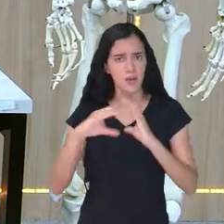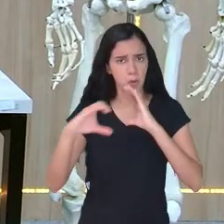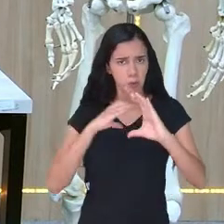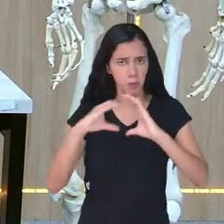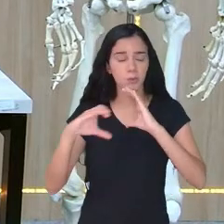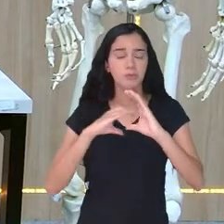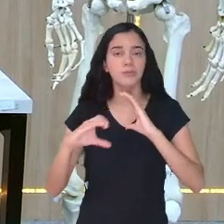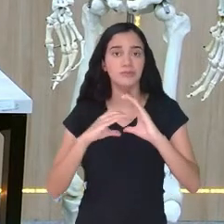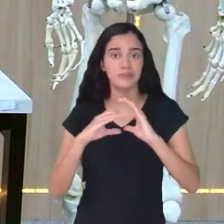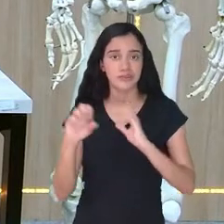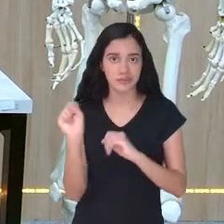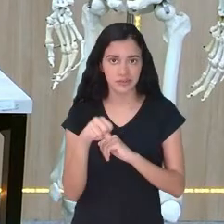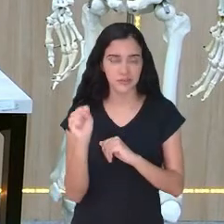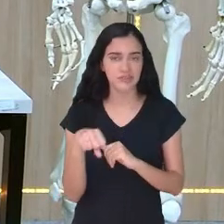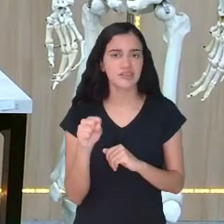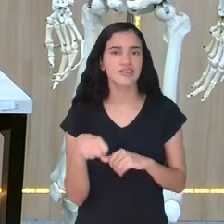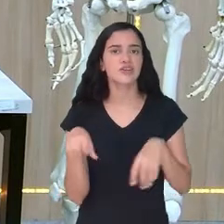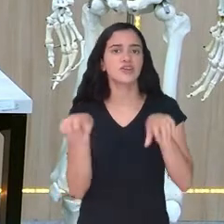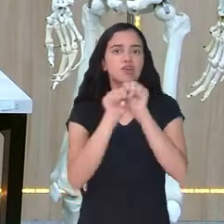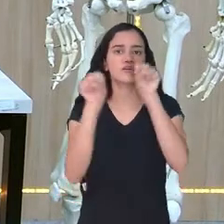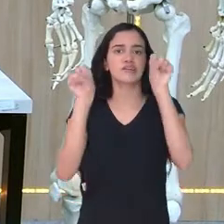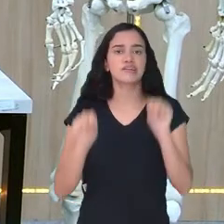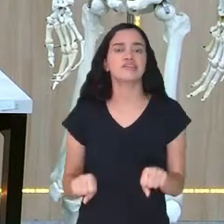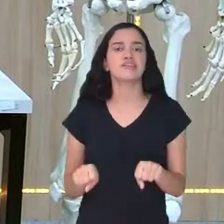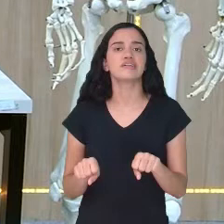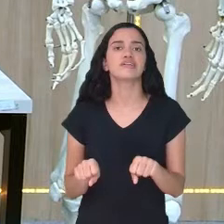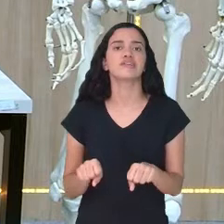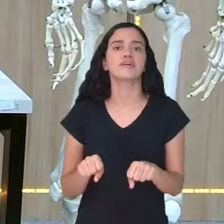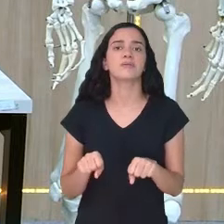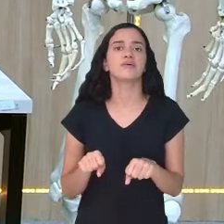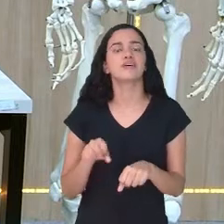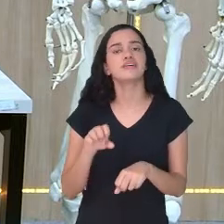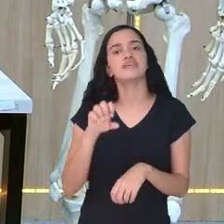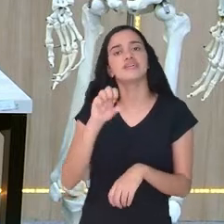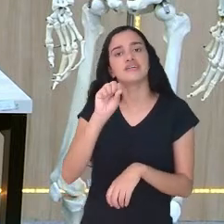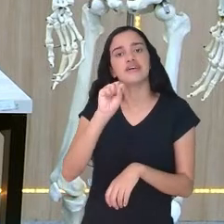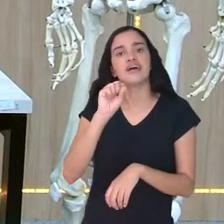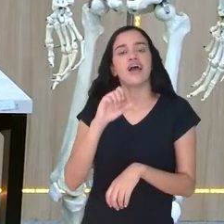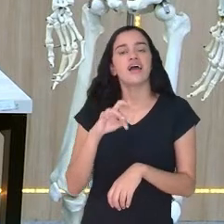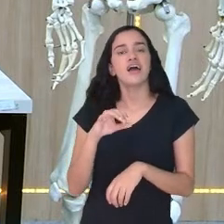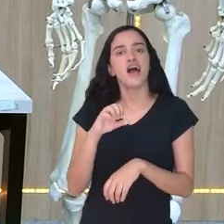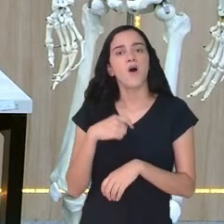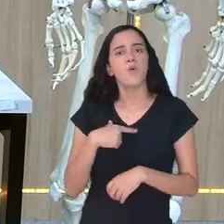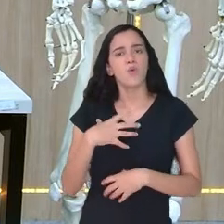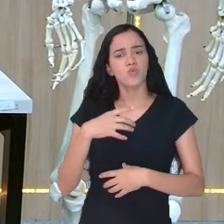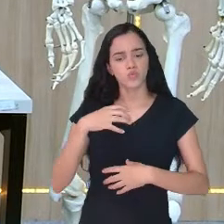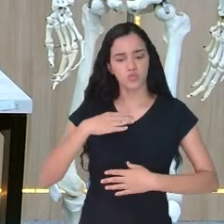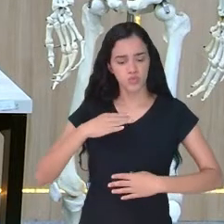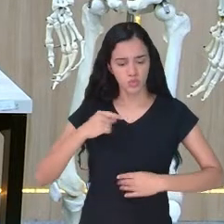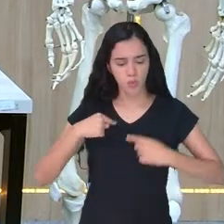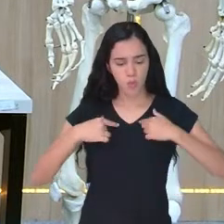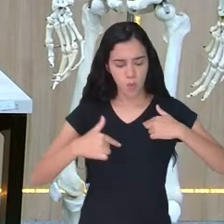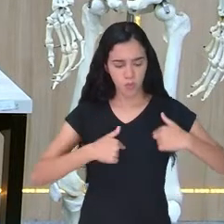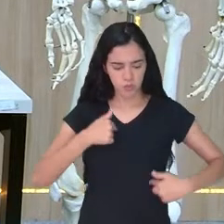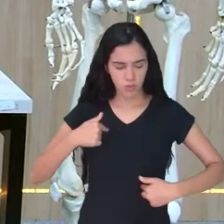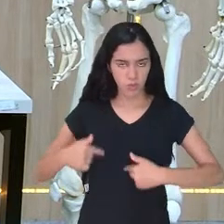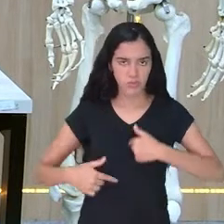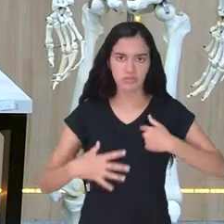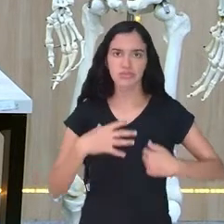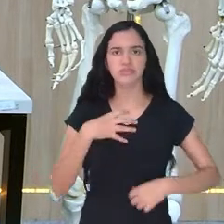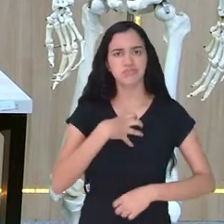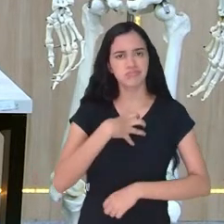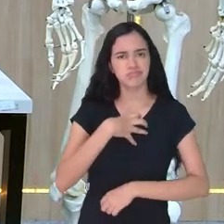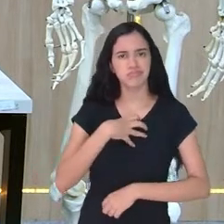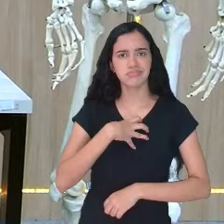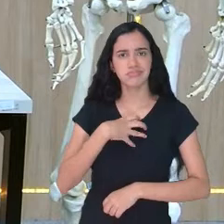comunicação, e o sistema sensorial, que a gente também costuma chamar de órgão dos sentidos. Eu vou chamar a professora Cláudia,